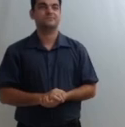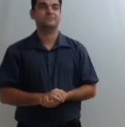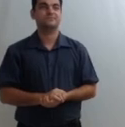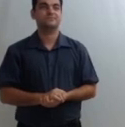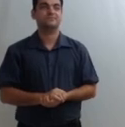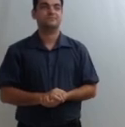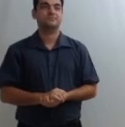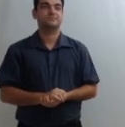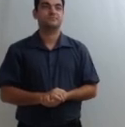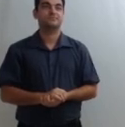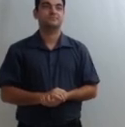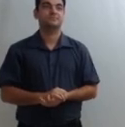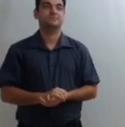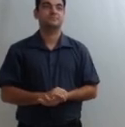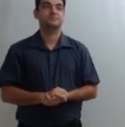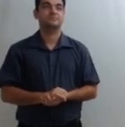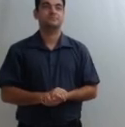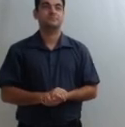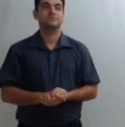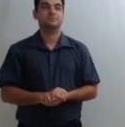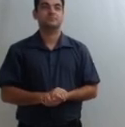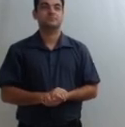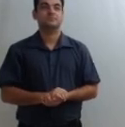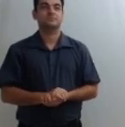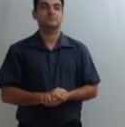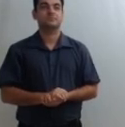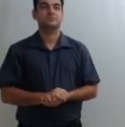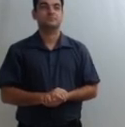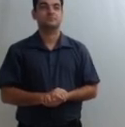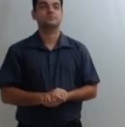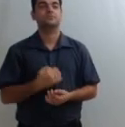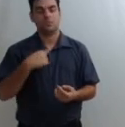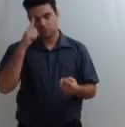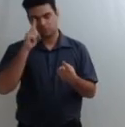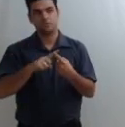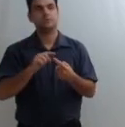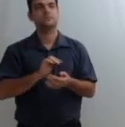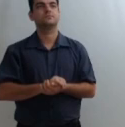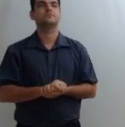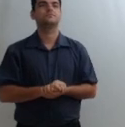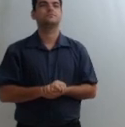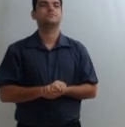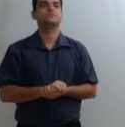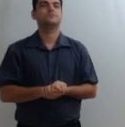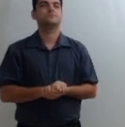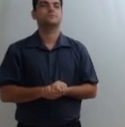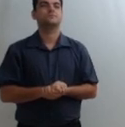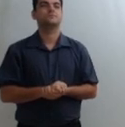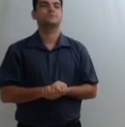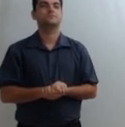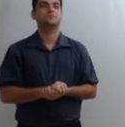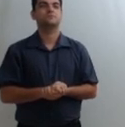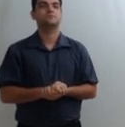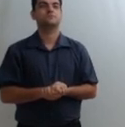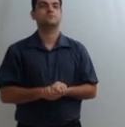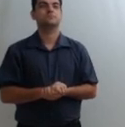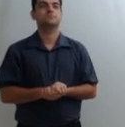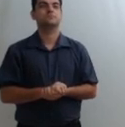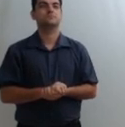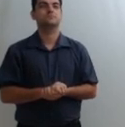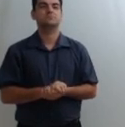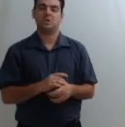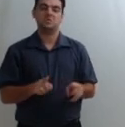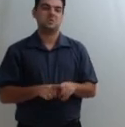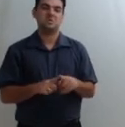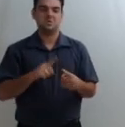ministro. Um voto, ministro Rogério. Estou de acordo. Ministro Neves. Eu também vou acompanhar,